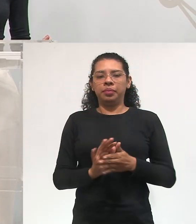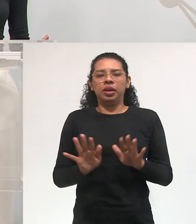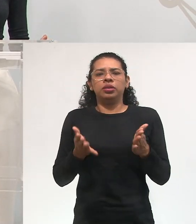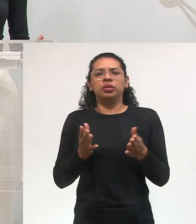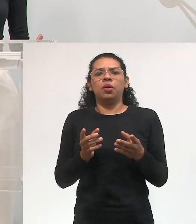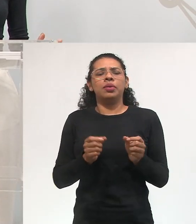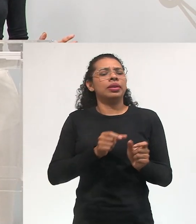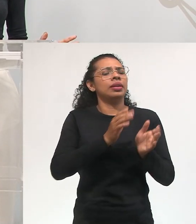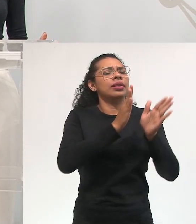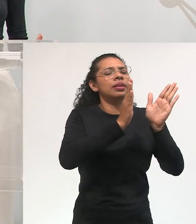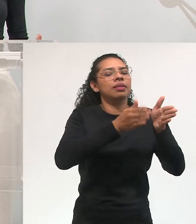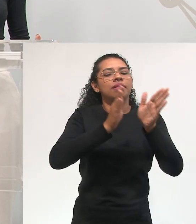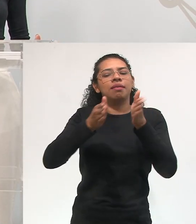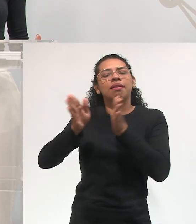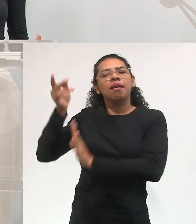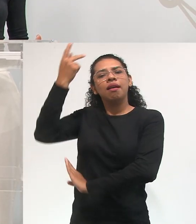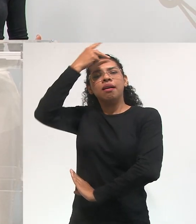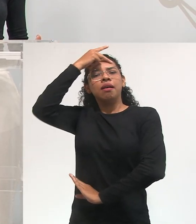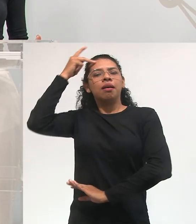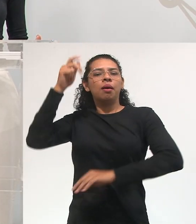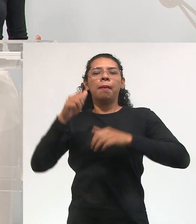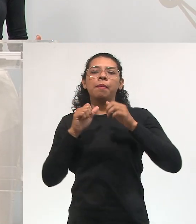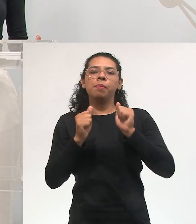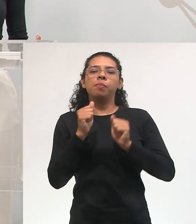quer. Mas será que é isso mesmo?